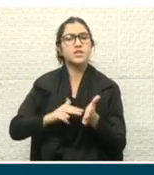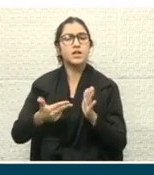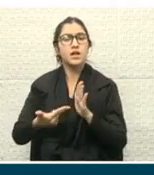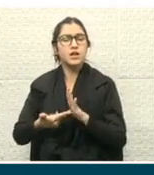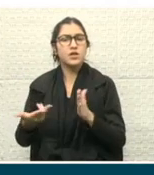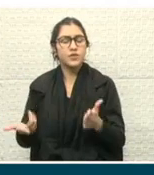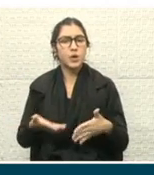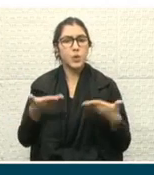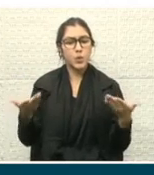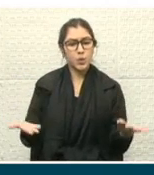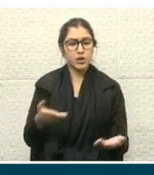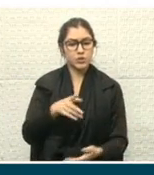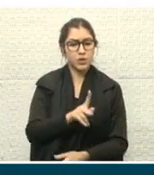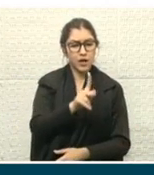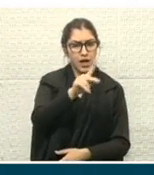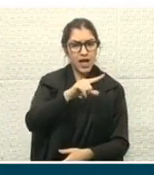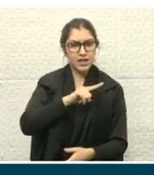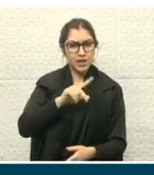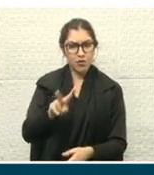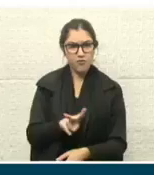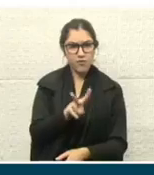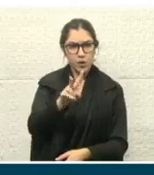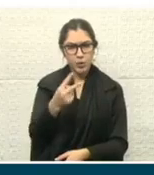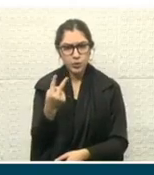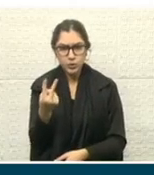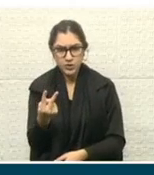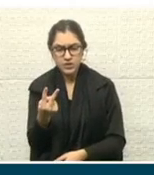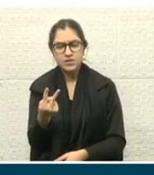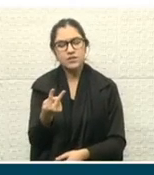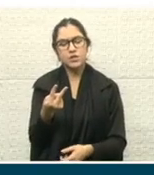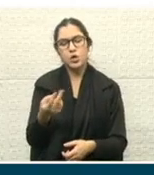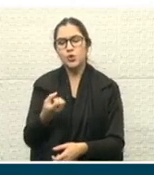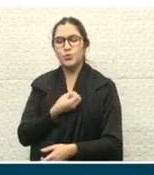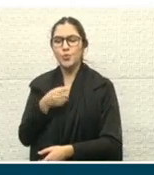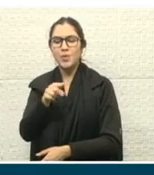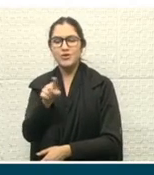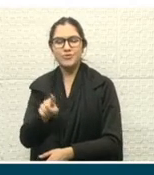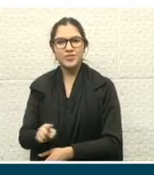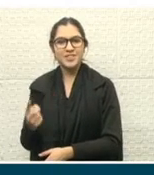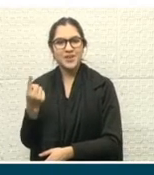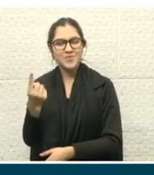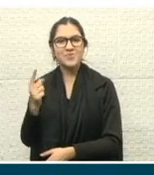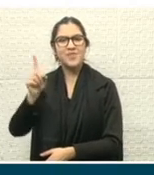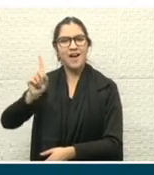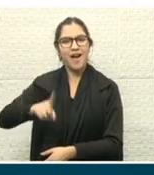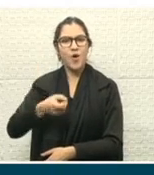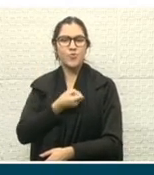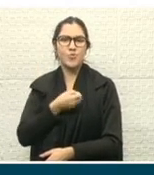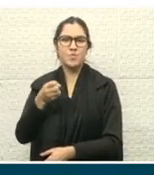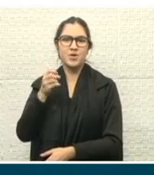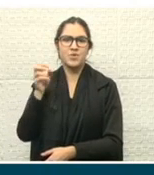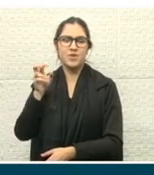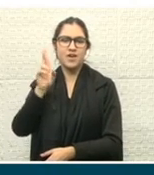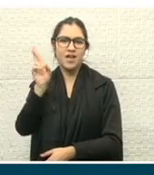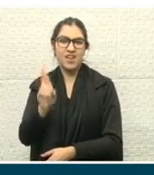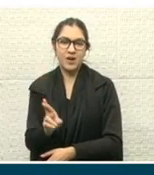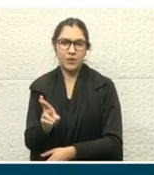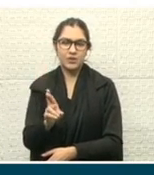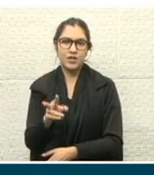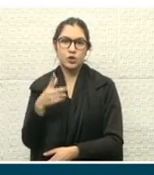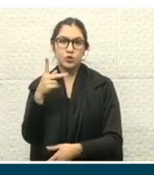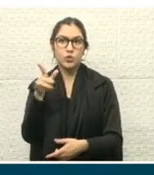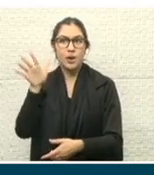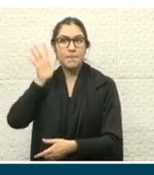que quando k assumir o valor 2, o número Z1 será um número real. A sua